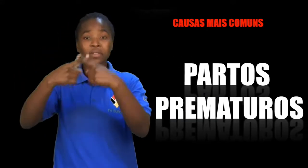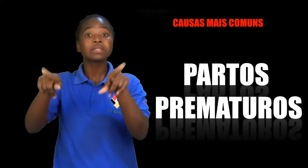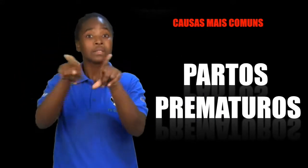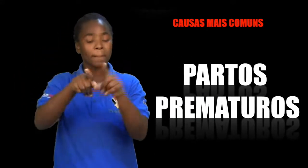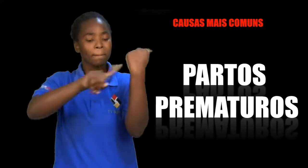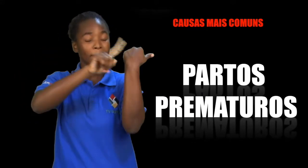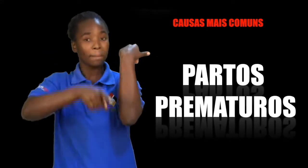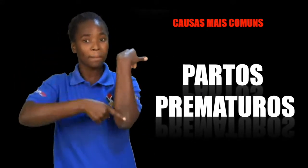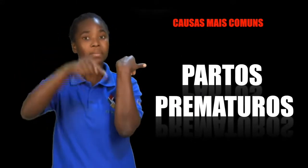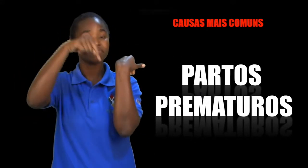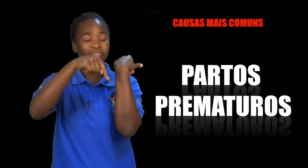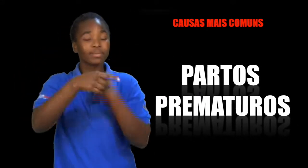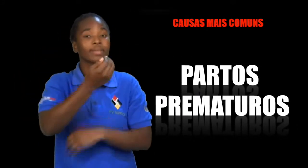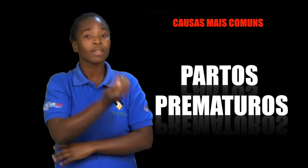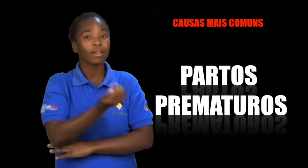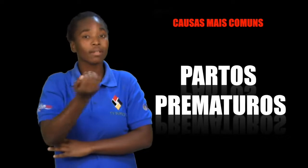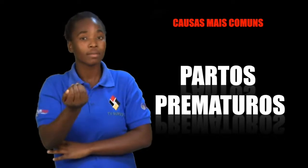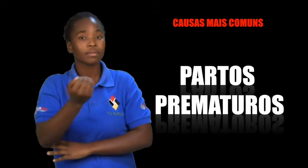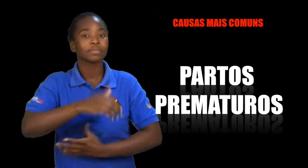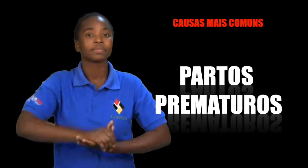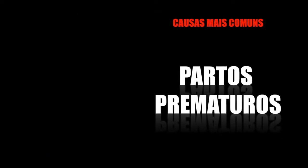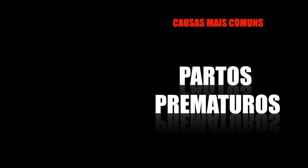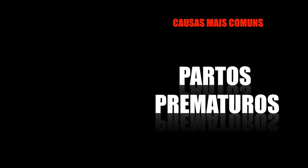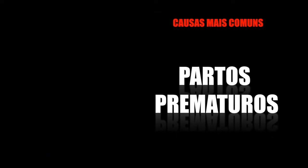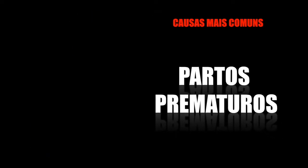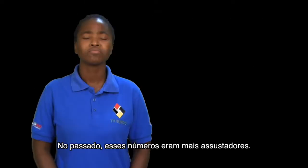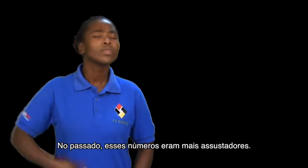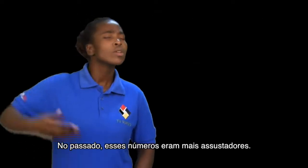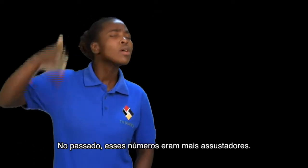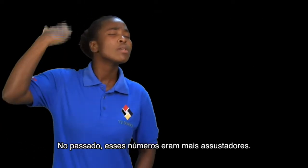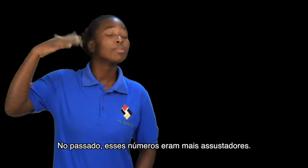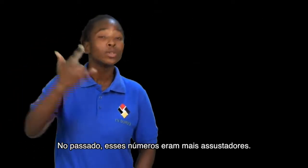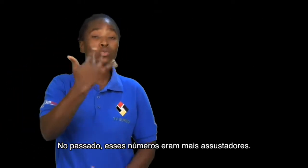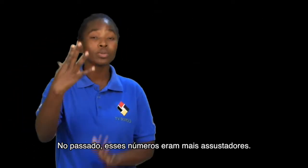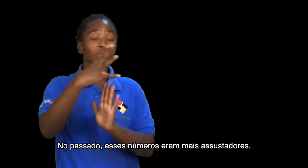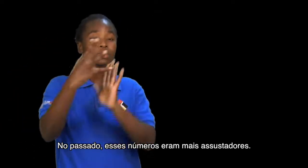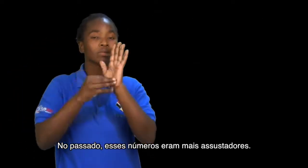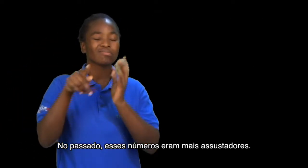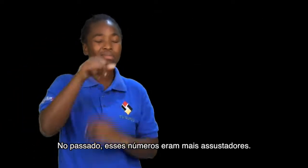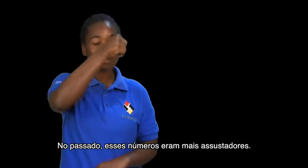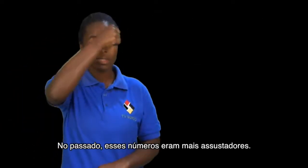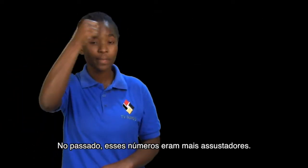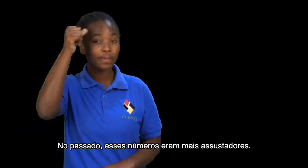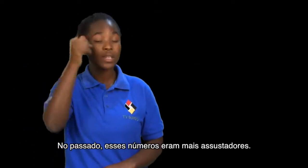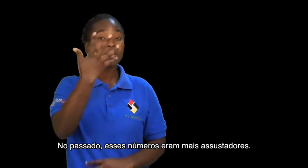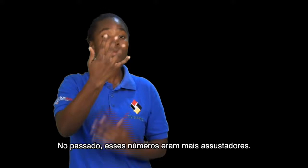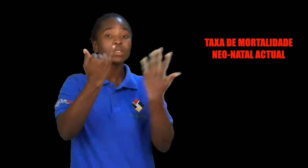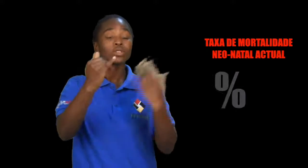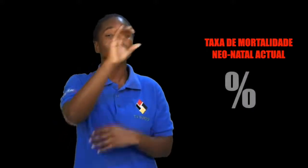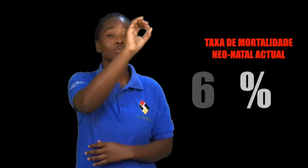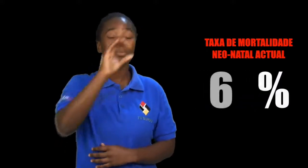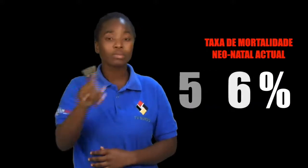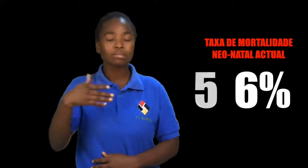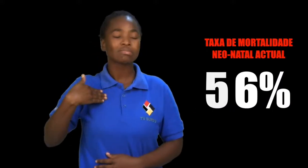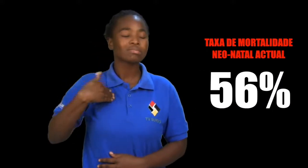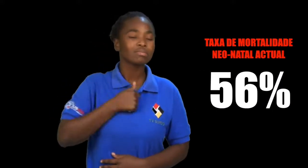gravidez e partos prematuros. No passado, esses números eram mais assustadores. Atualmente, a taxa de